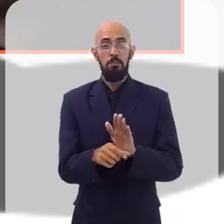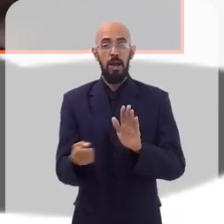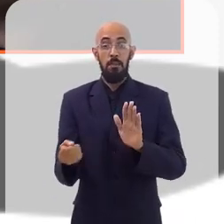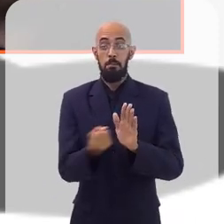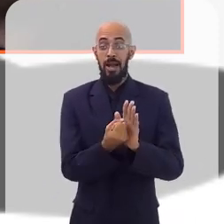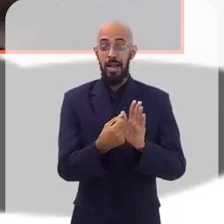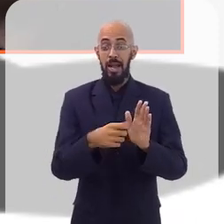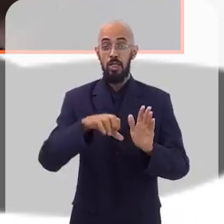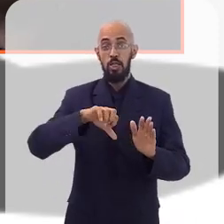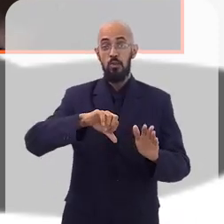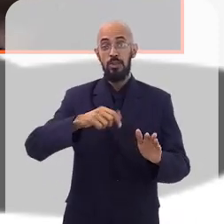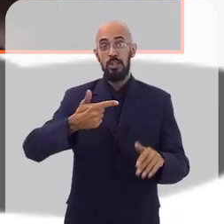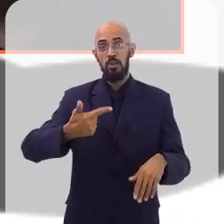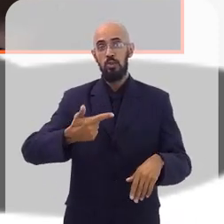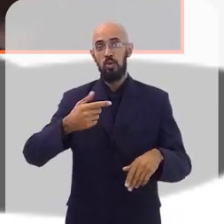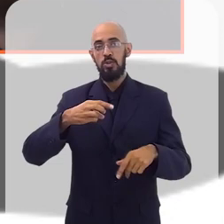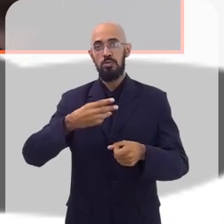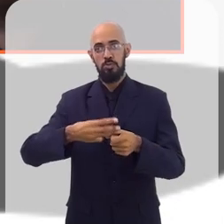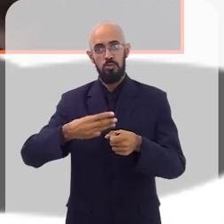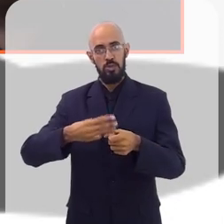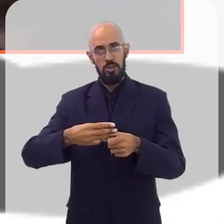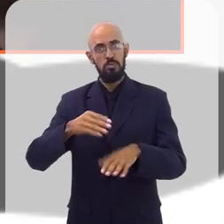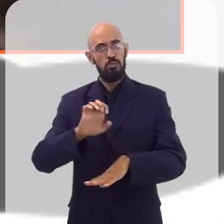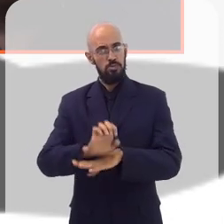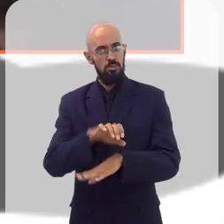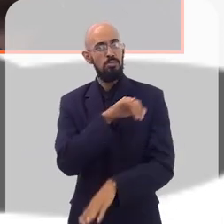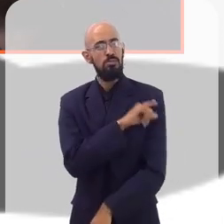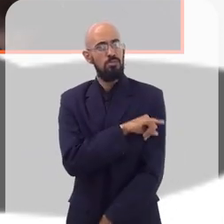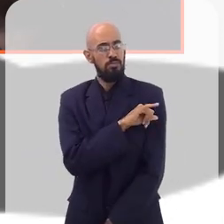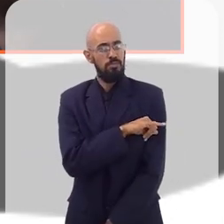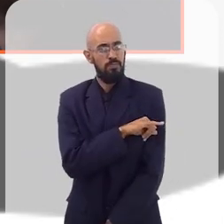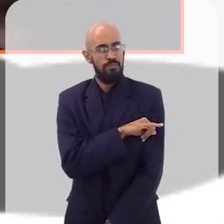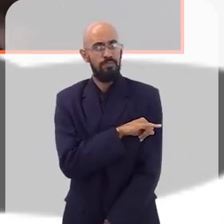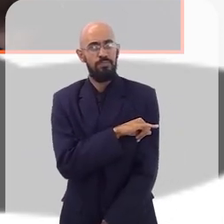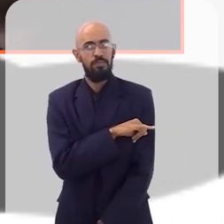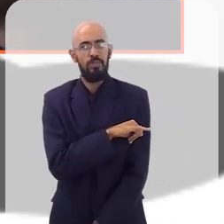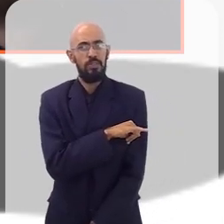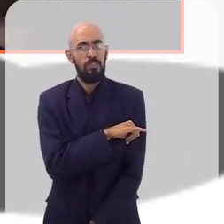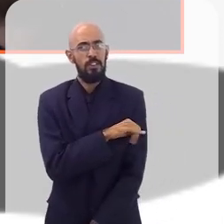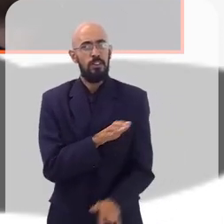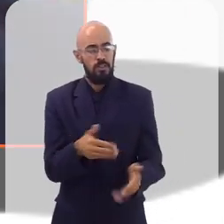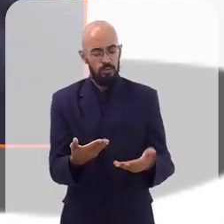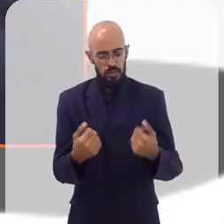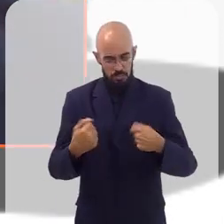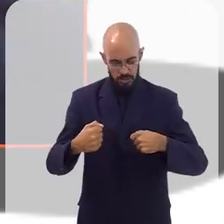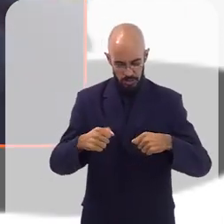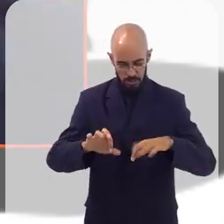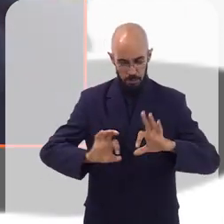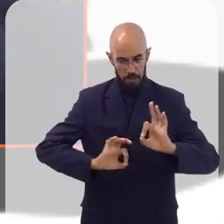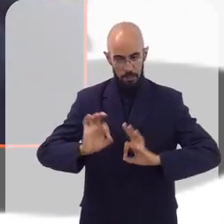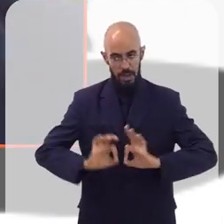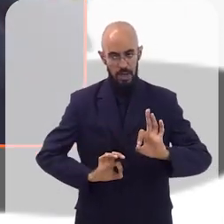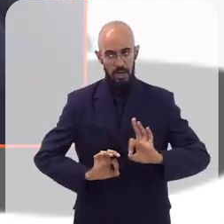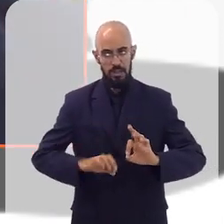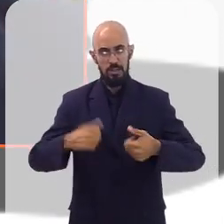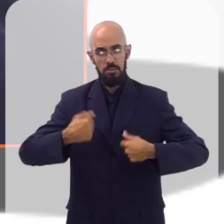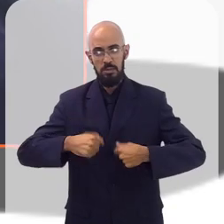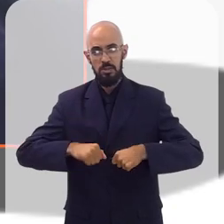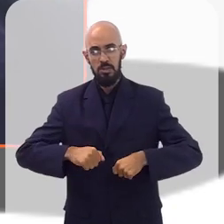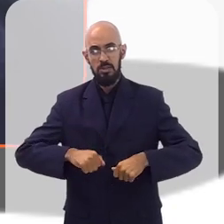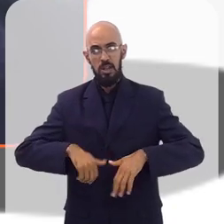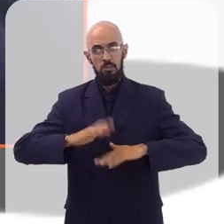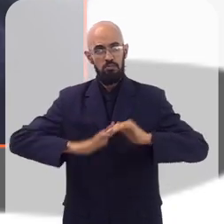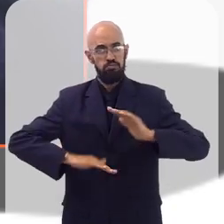são para você criar lei Paty para atingir 92 municípios do Estado então é você tem que e